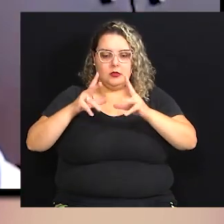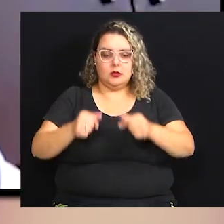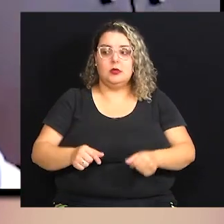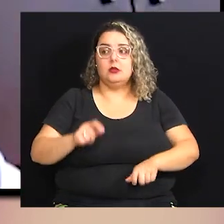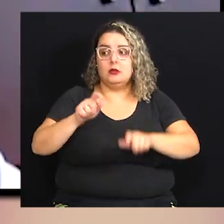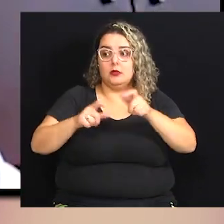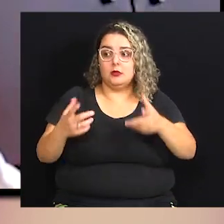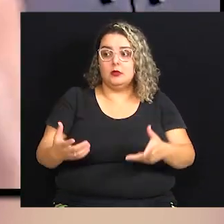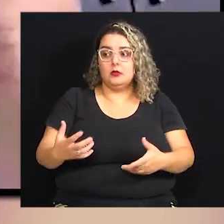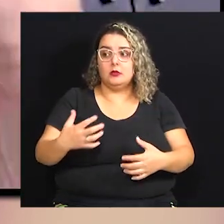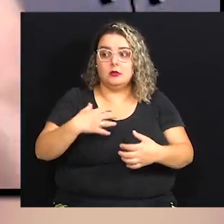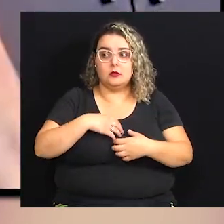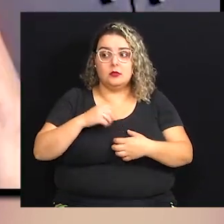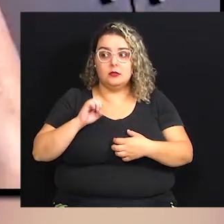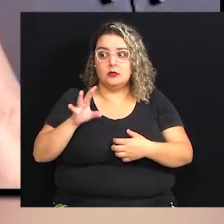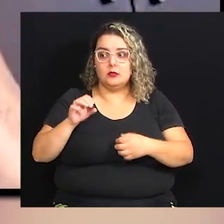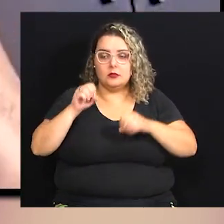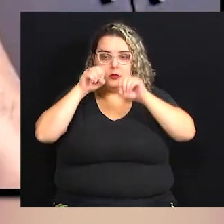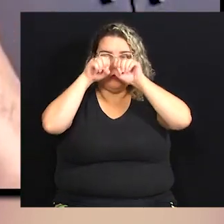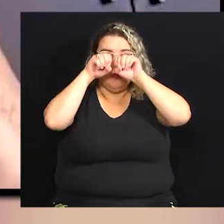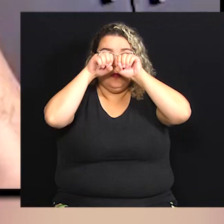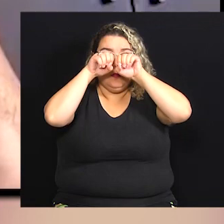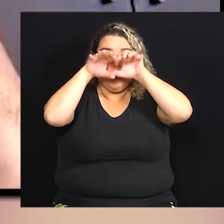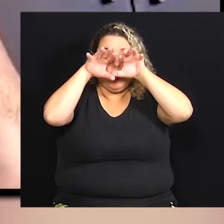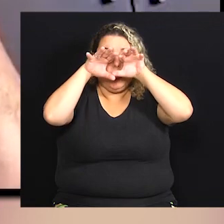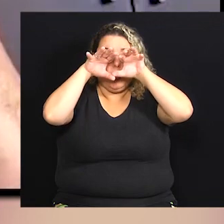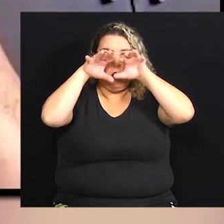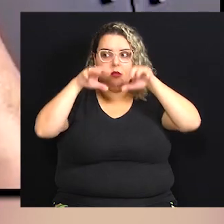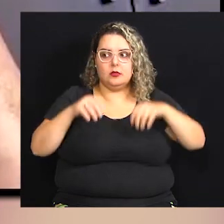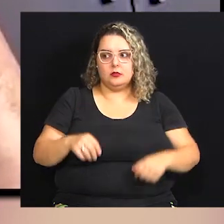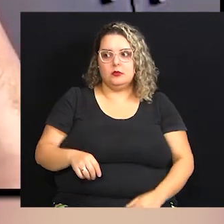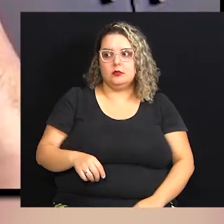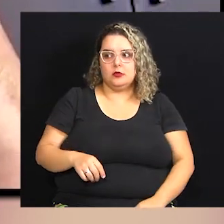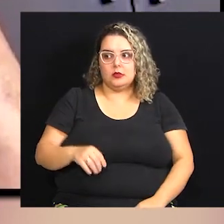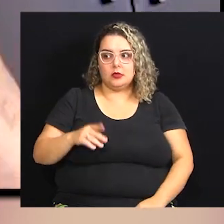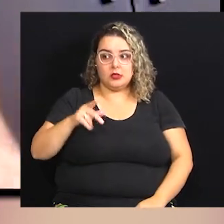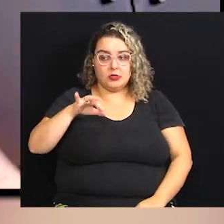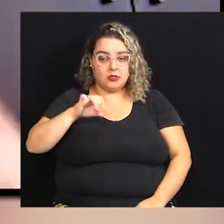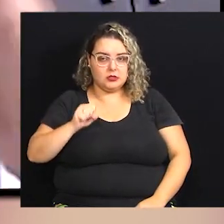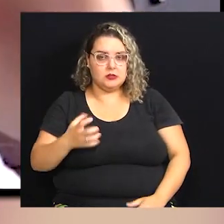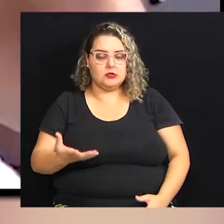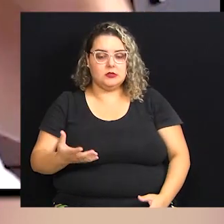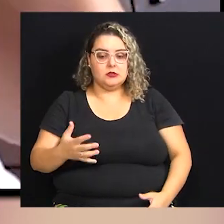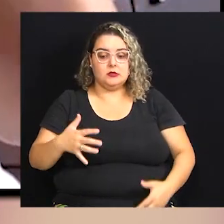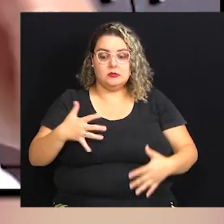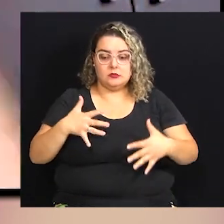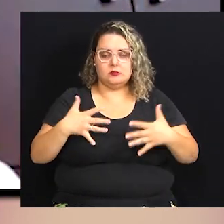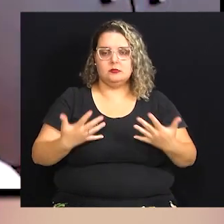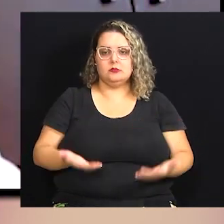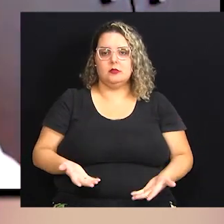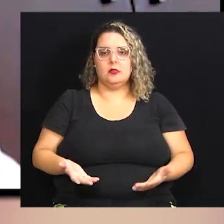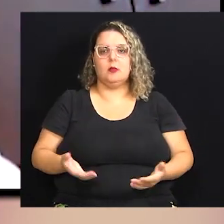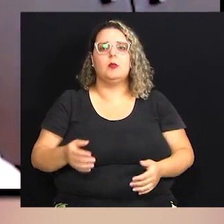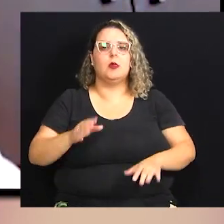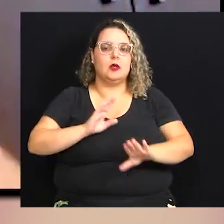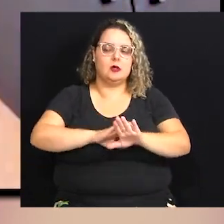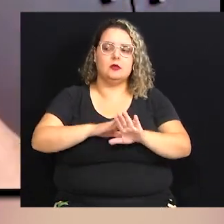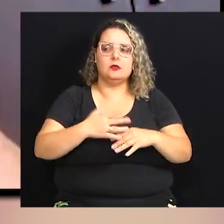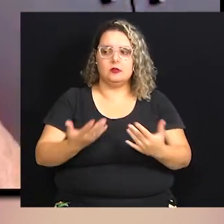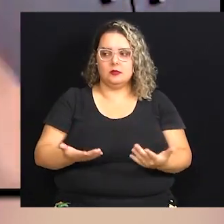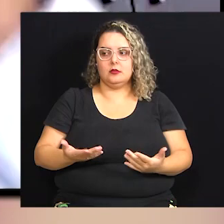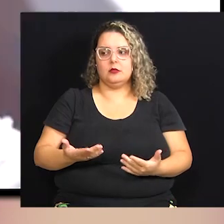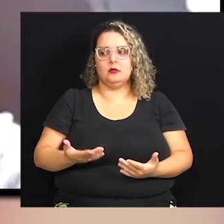Tem pessoas, inclusive, que têm alguns sintomas estranhos, ficam com a pupila dilatada, tem midríase quando tem dor por conta dessa ativação.